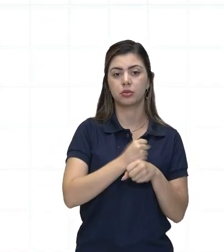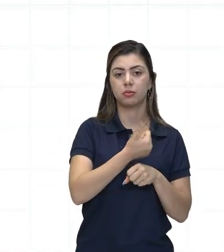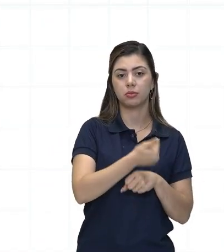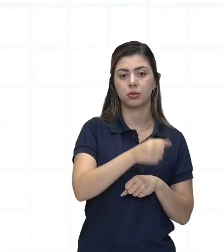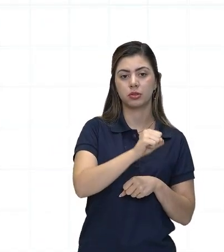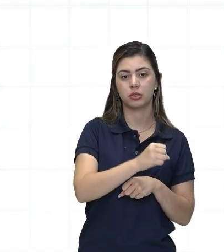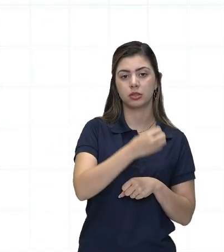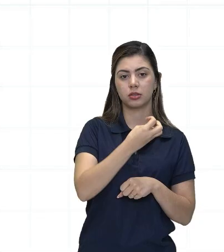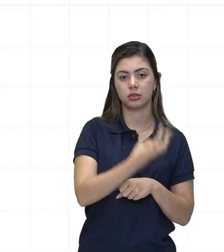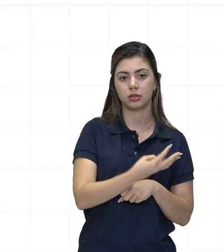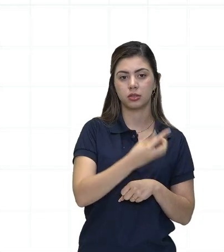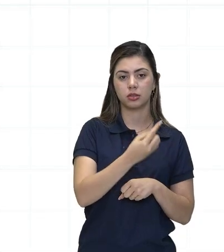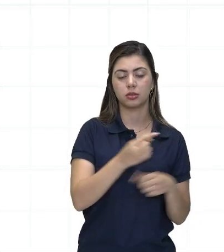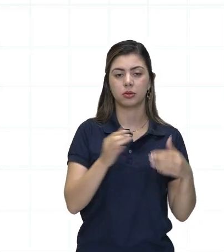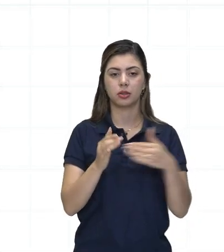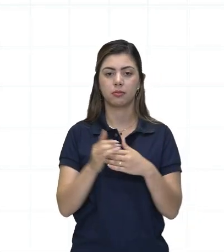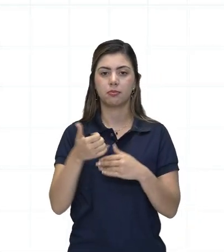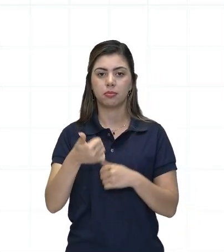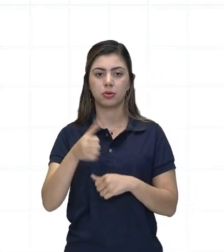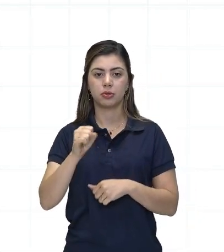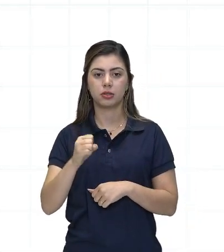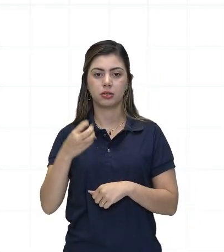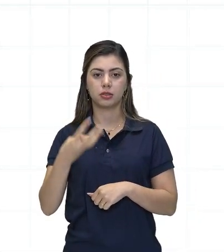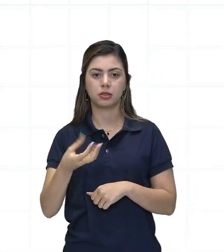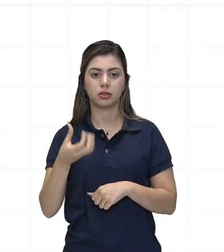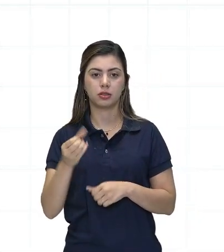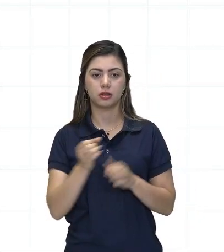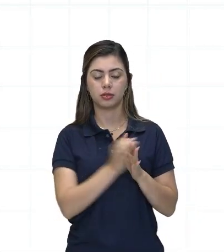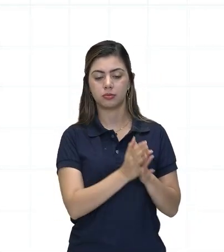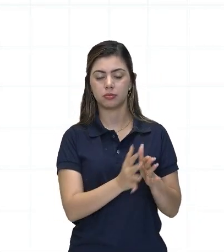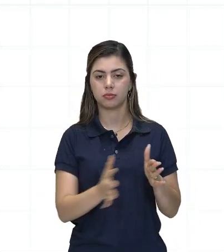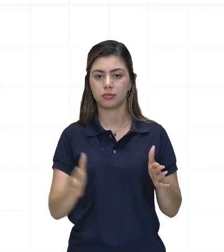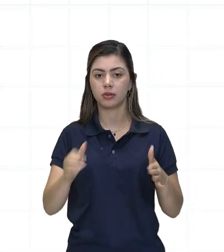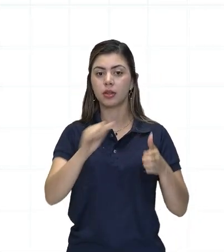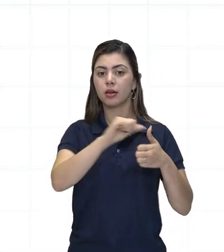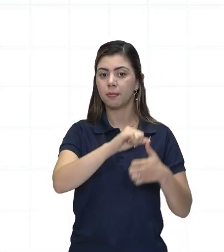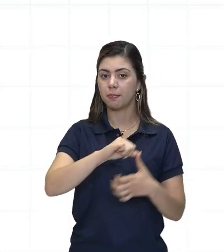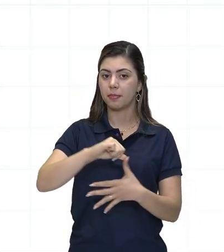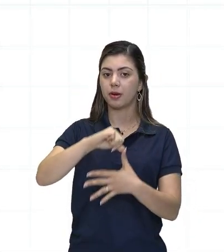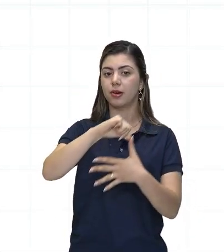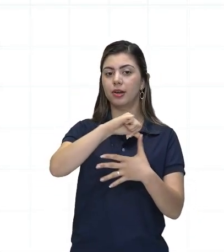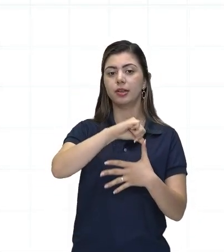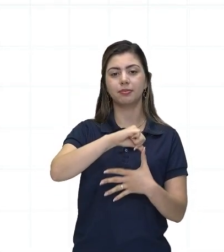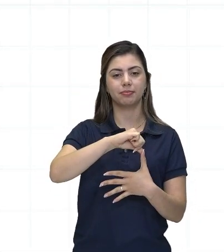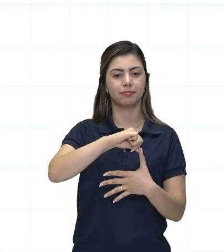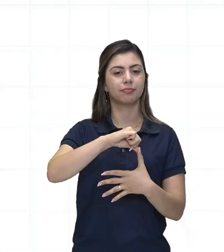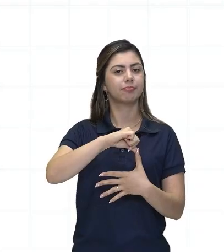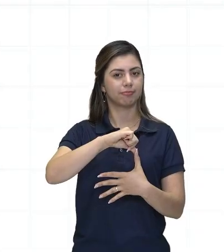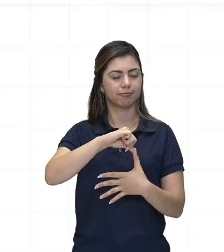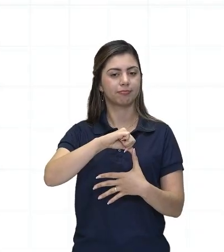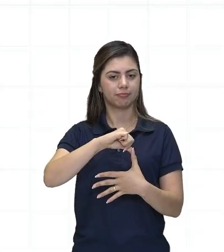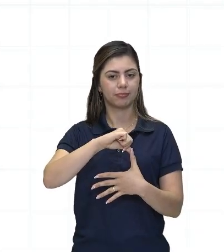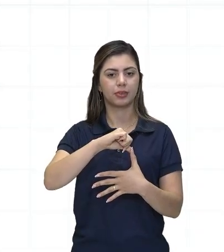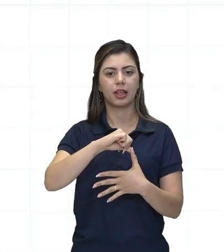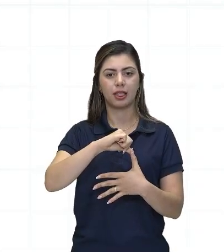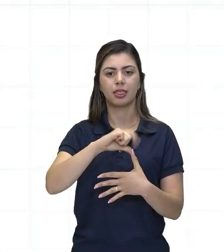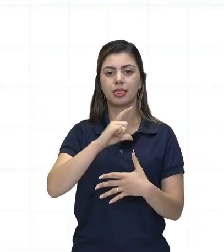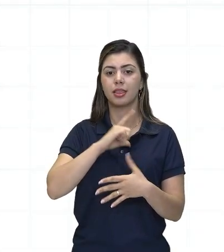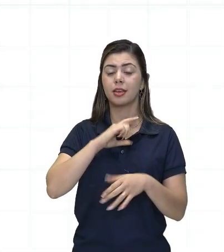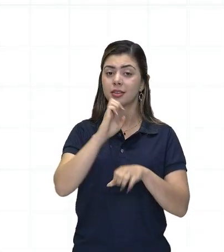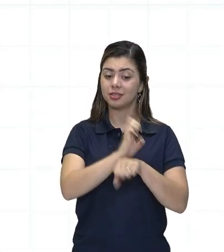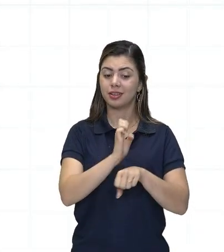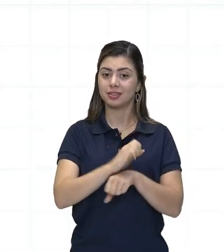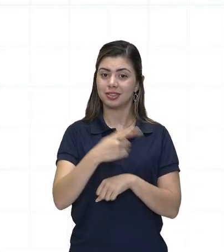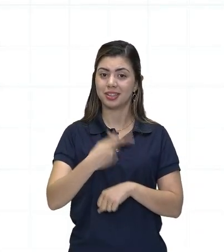até 36, tá? Então, observe que aqui ele está passando pela América do Sul, né? Ele passou por estados que fazem parte